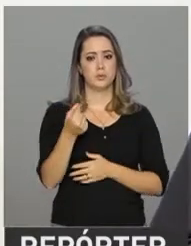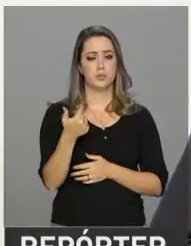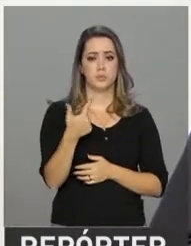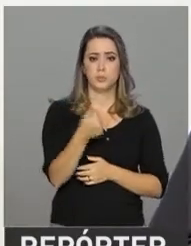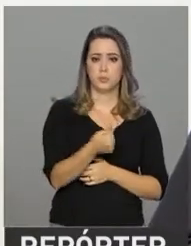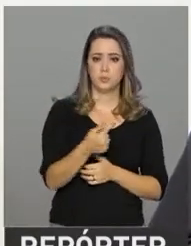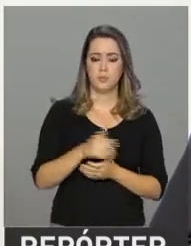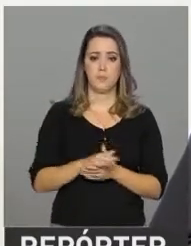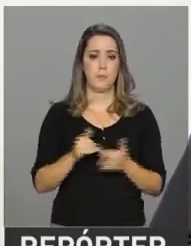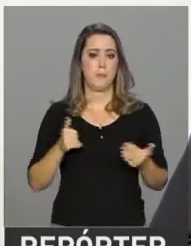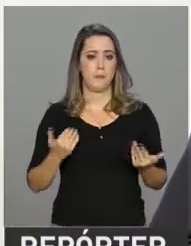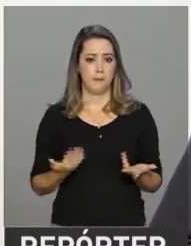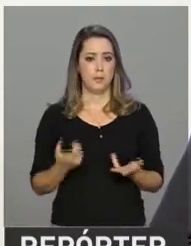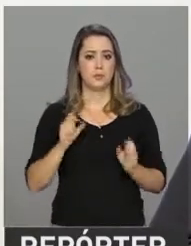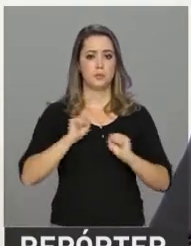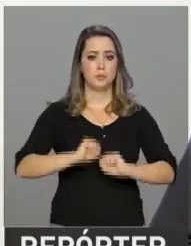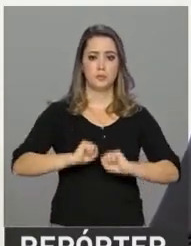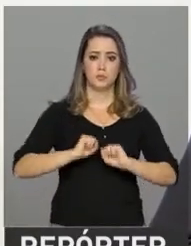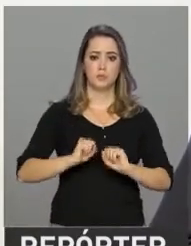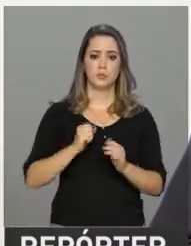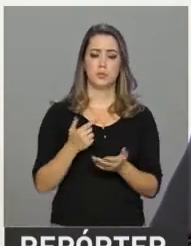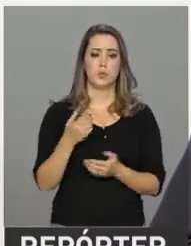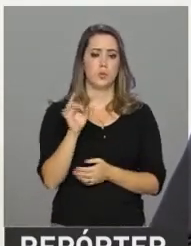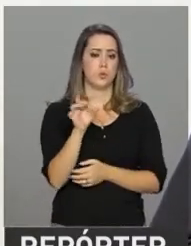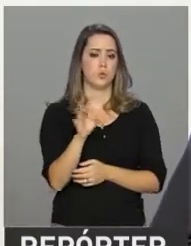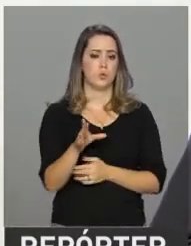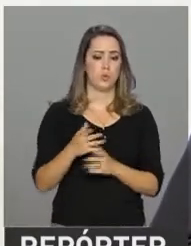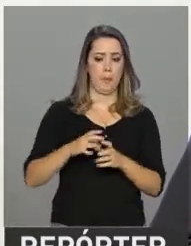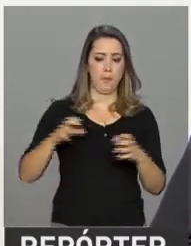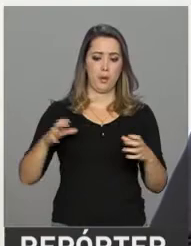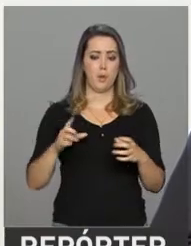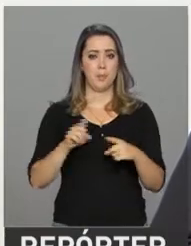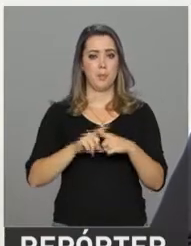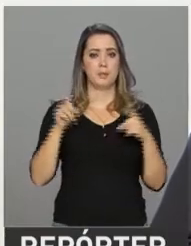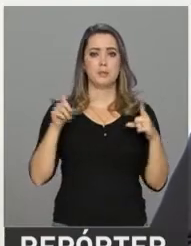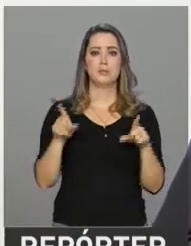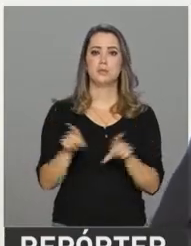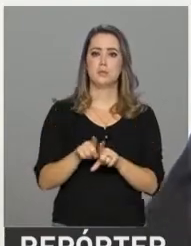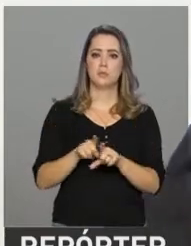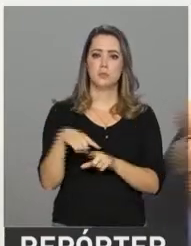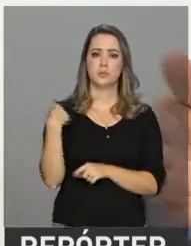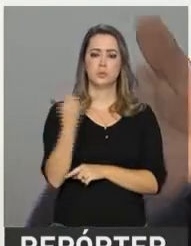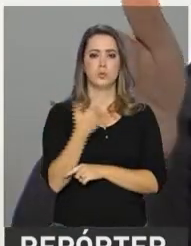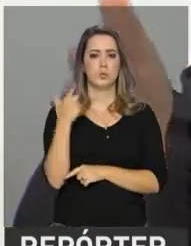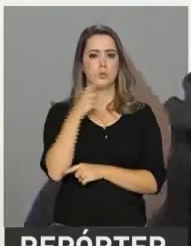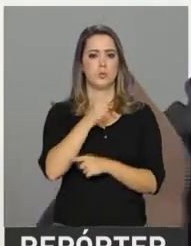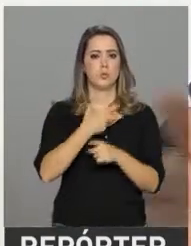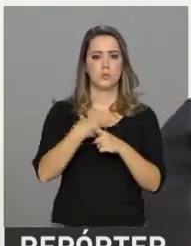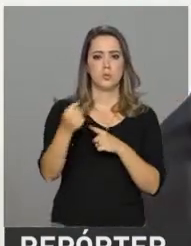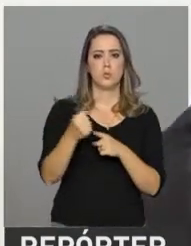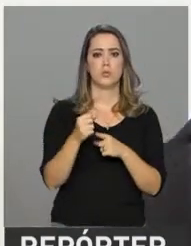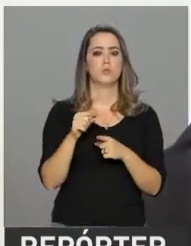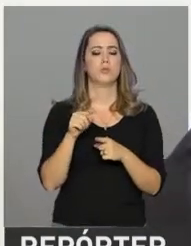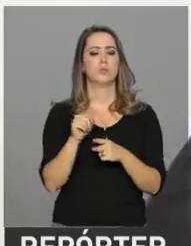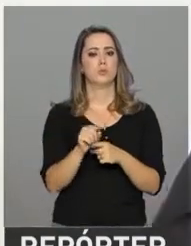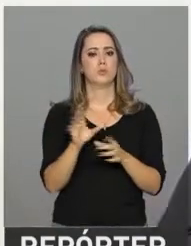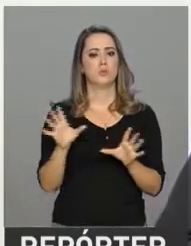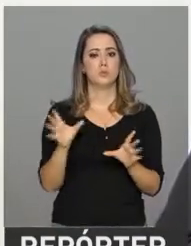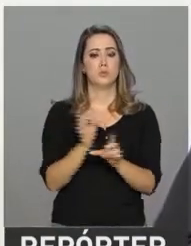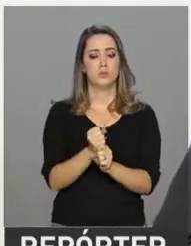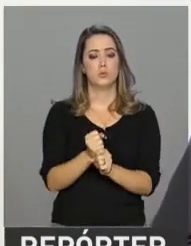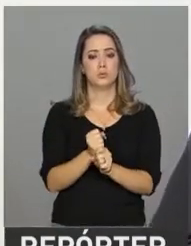2017. E tem um potencial para não só ser maior que 2017, mas de nós superarmos, aí então,